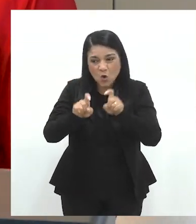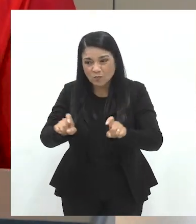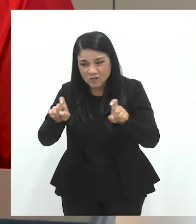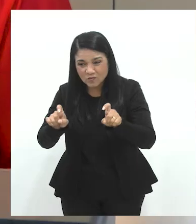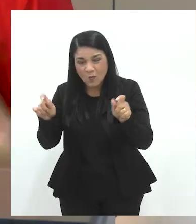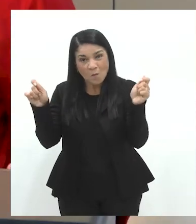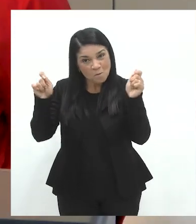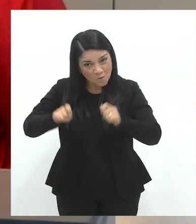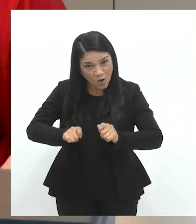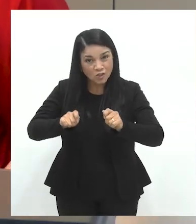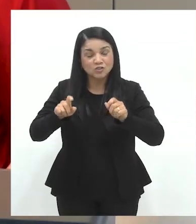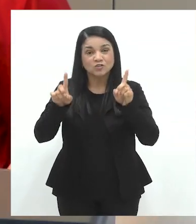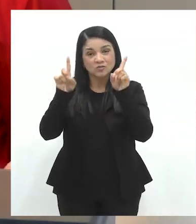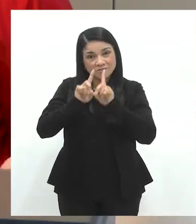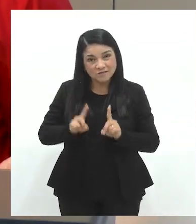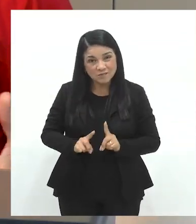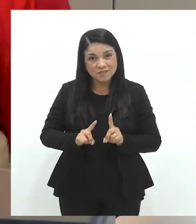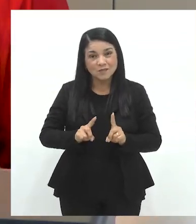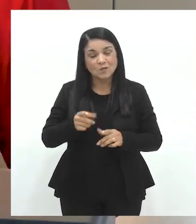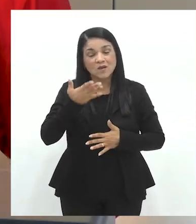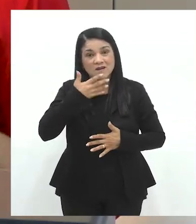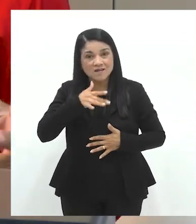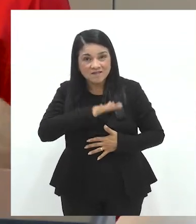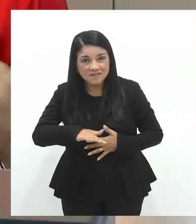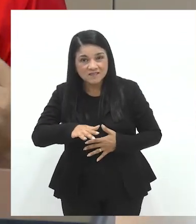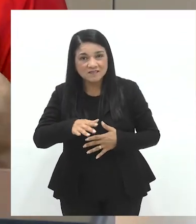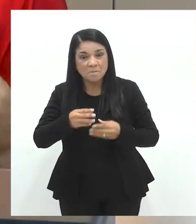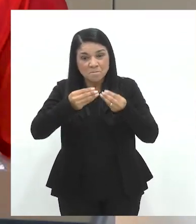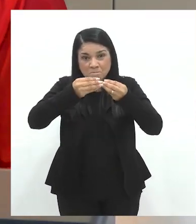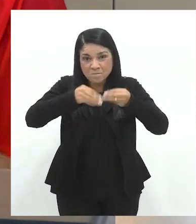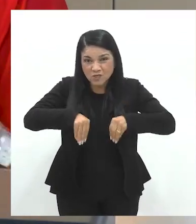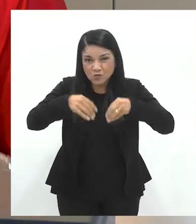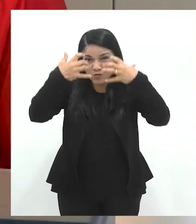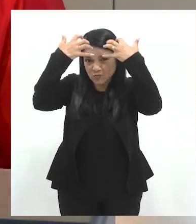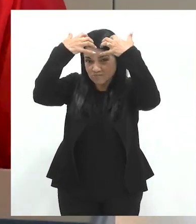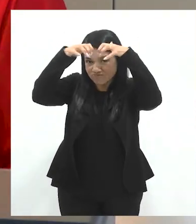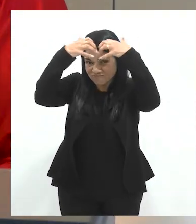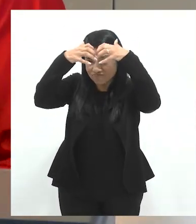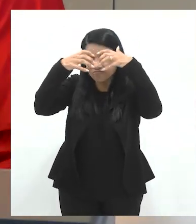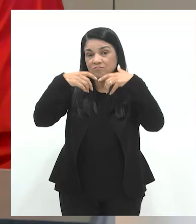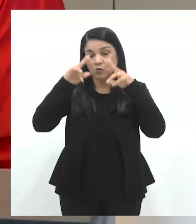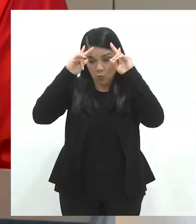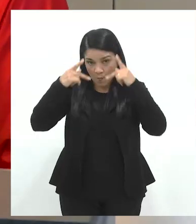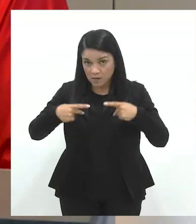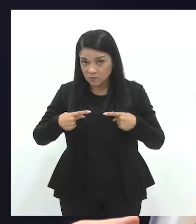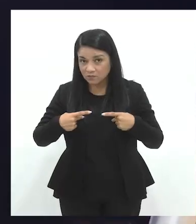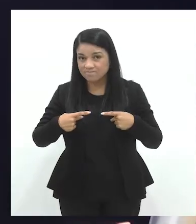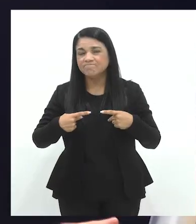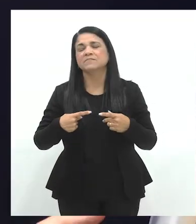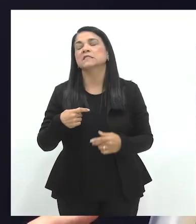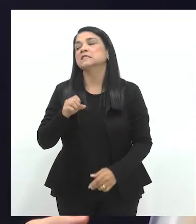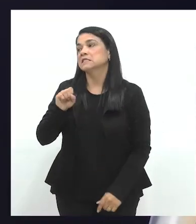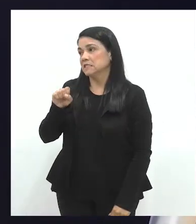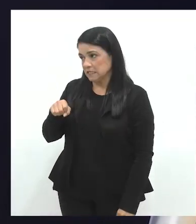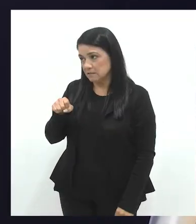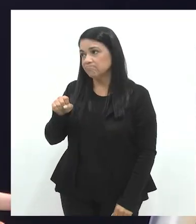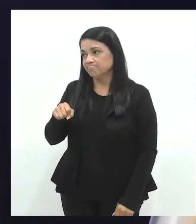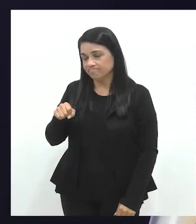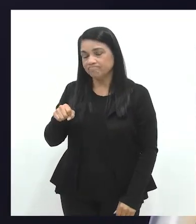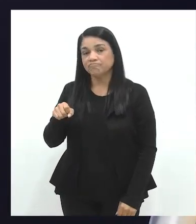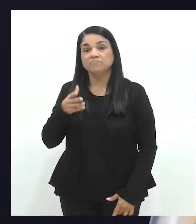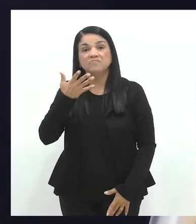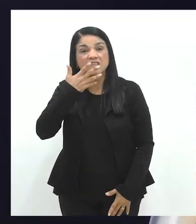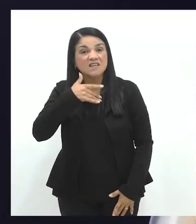capaz de causar depressão numa criança, por exemplo? É capaz de trazer prejuízos mentais para o ser humano? Sim, claro. A criança